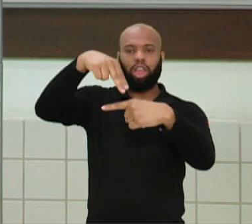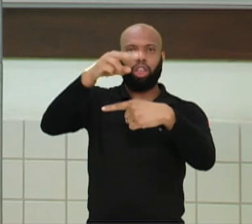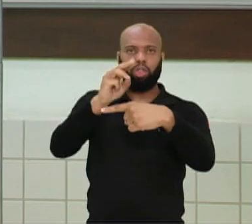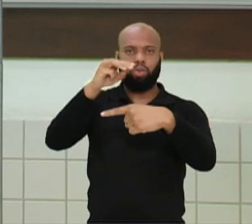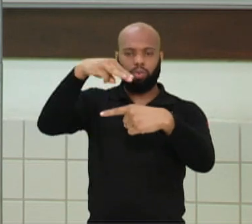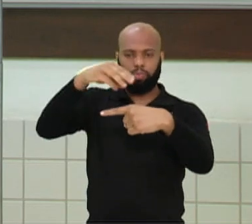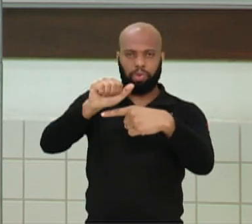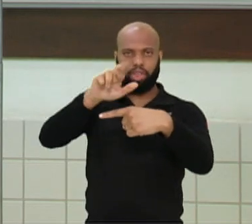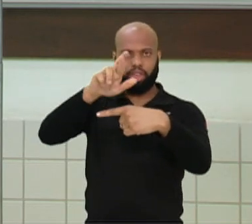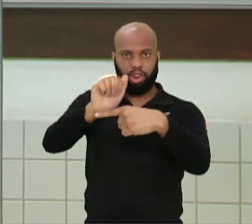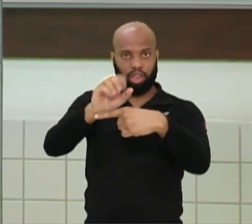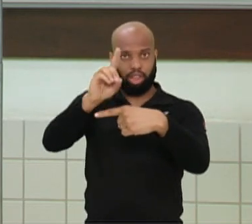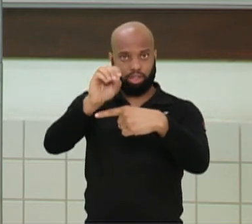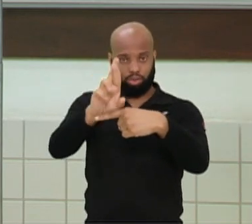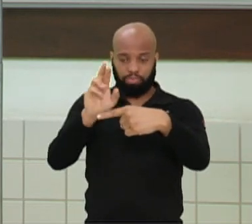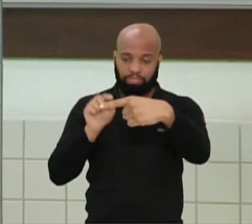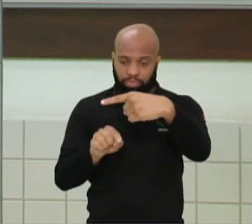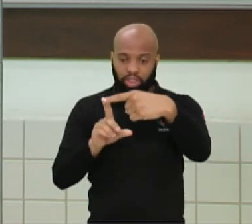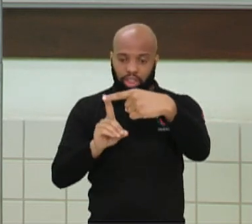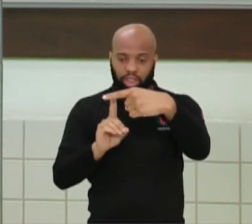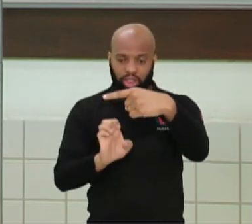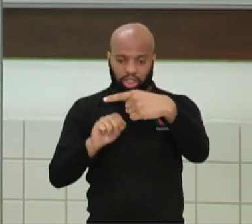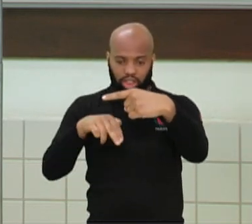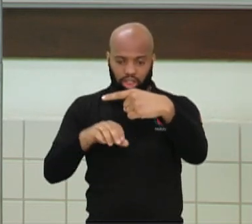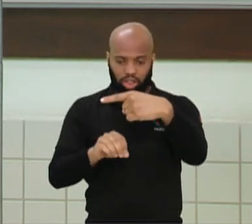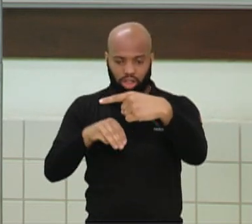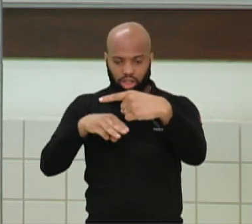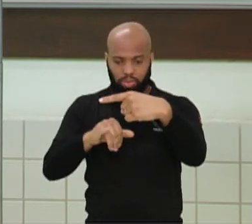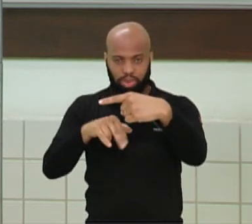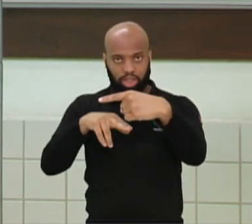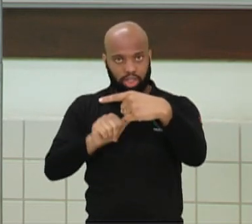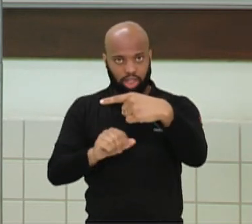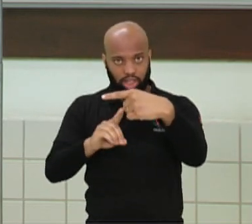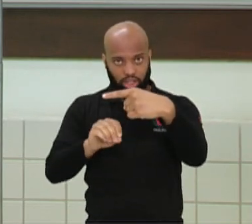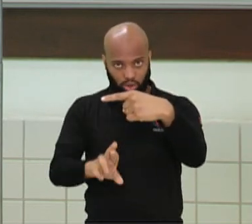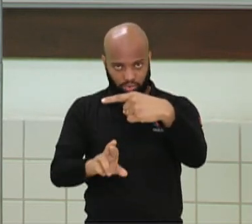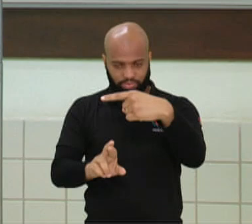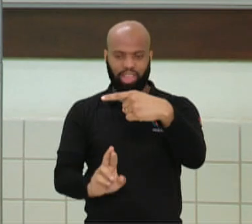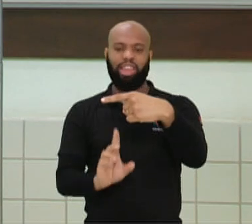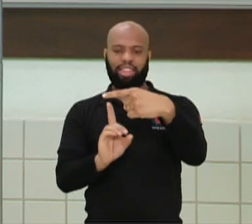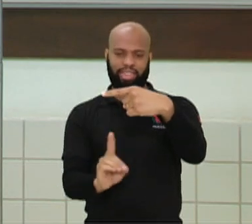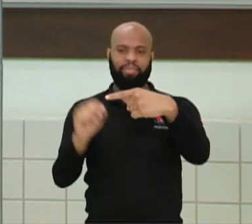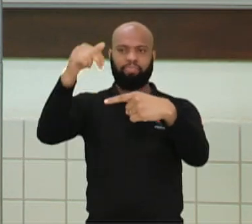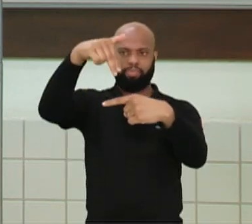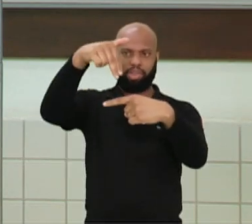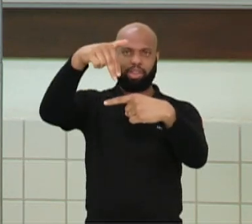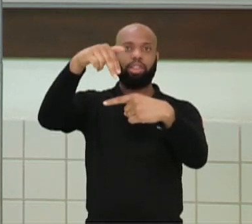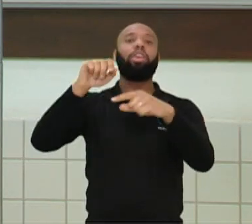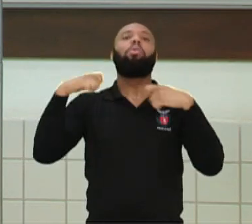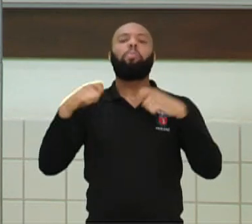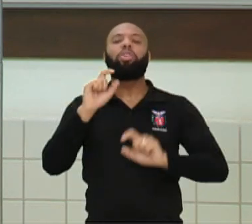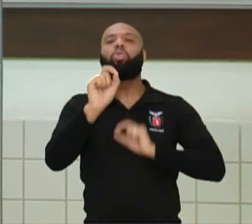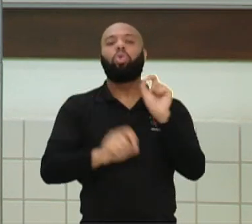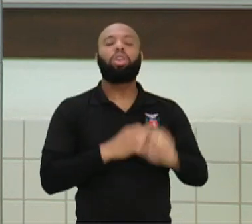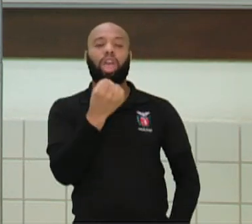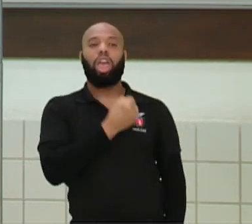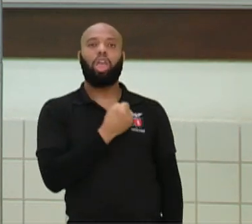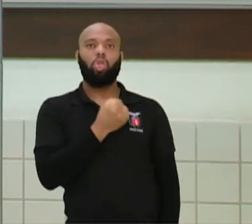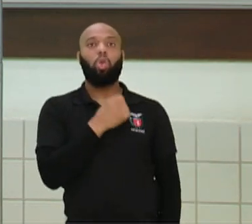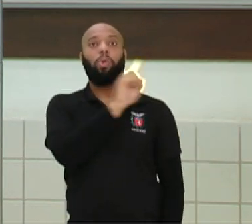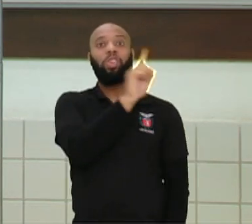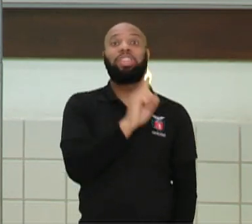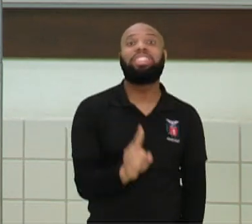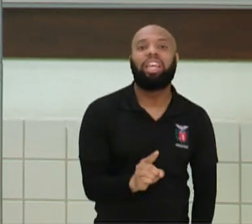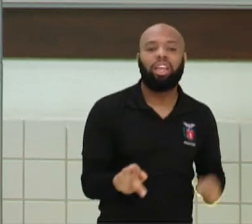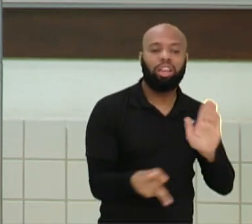embaixo. Esses números, eles devem ser números inteiros, tá? Então, essa é a definição de